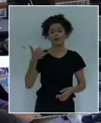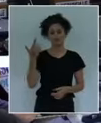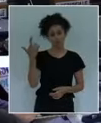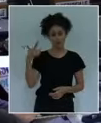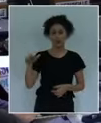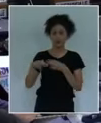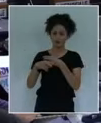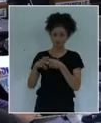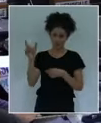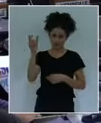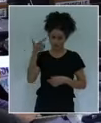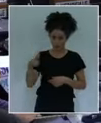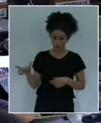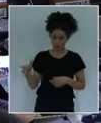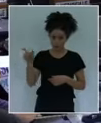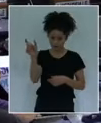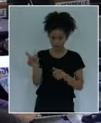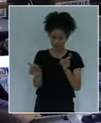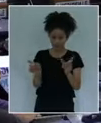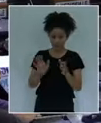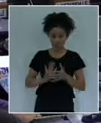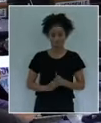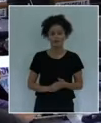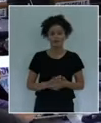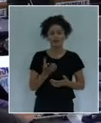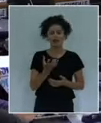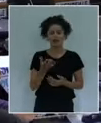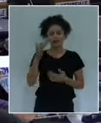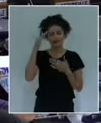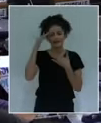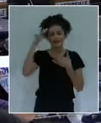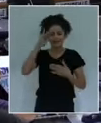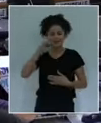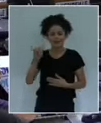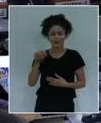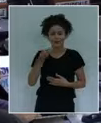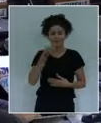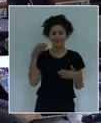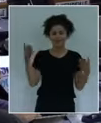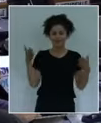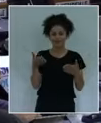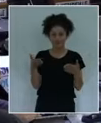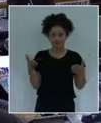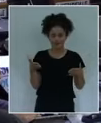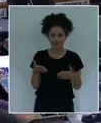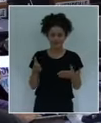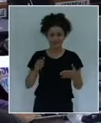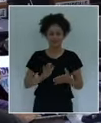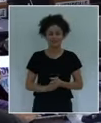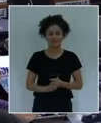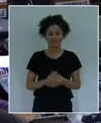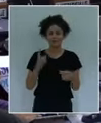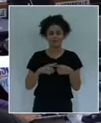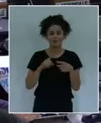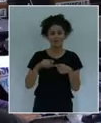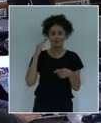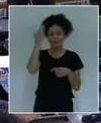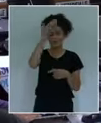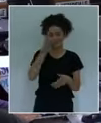cidade. Eu quero agradecer a oportunidade que a gente está tendo aqui, através do pedido do nosso vereador,